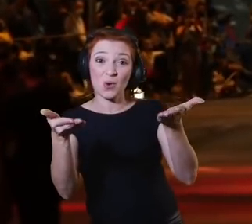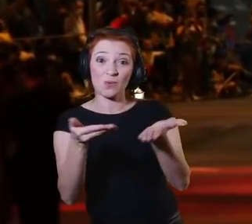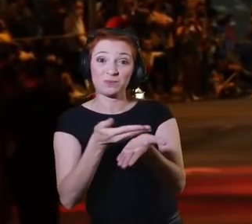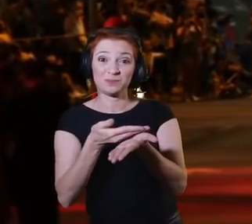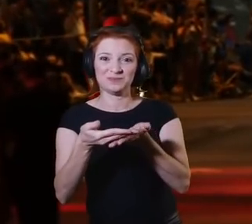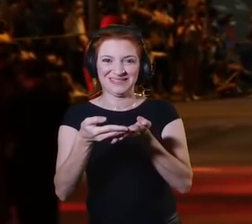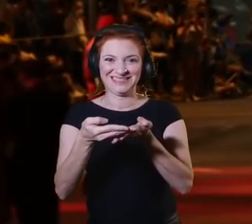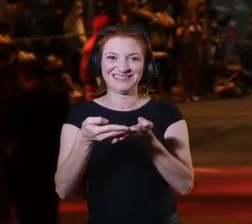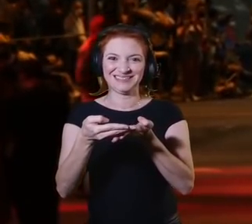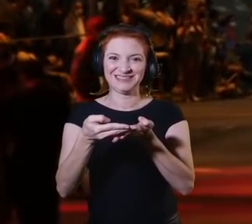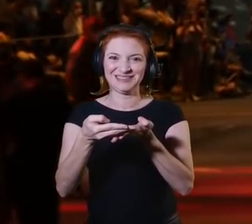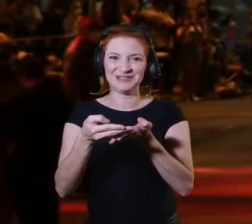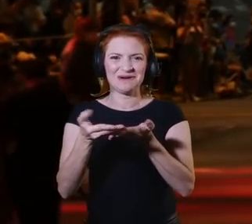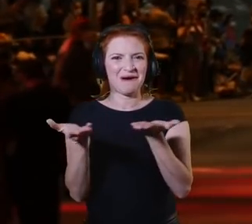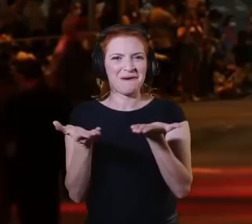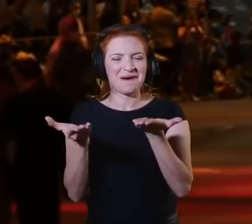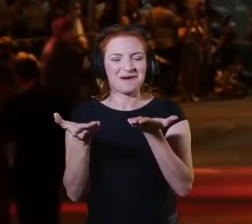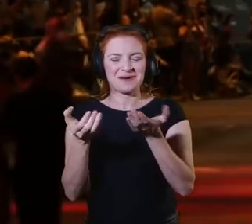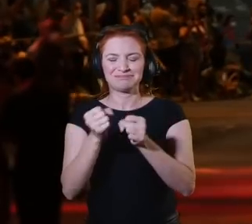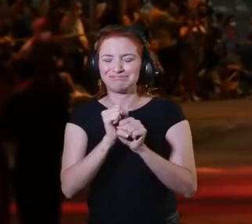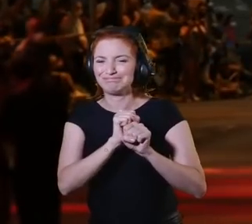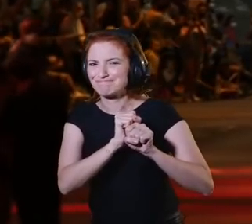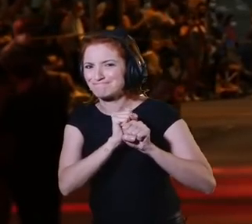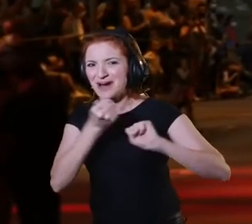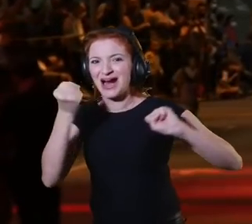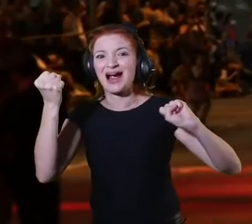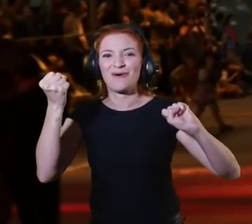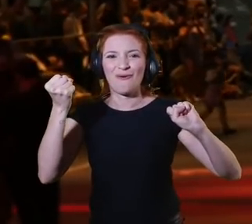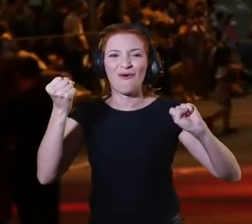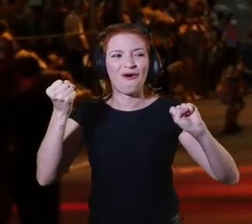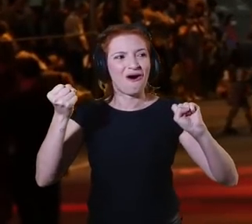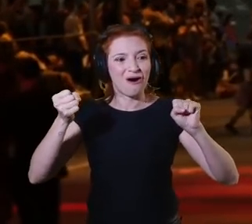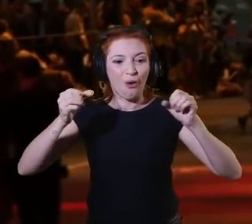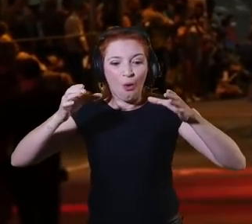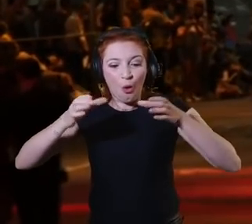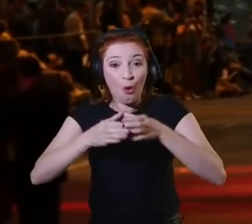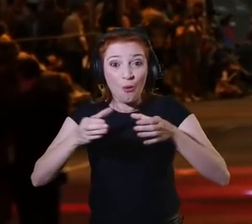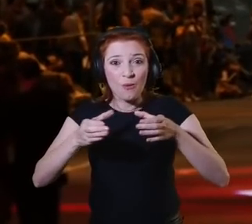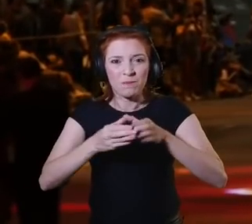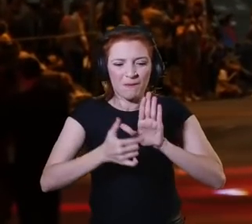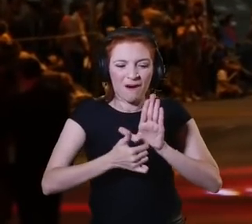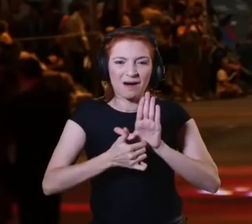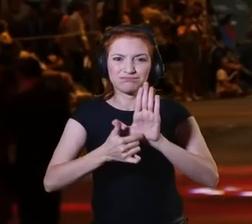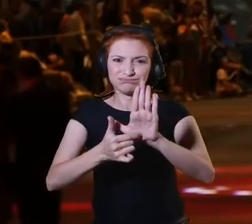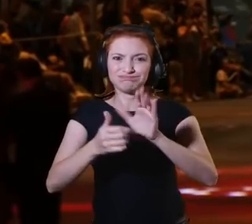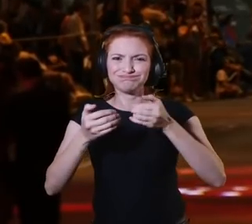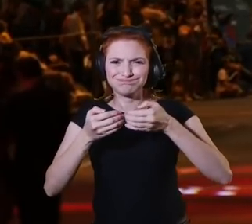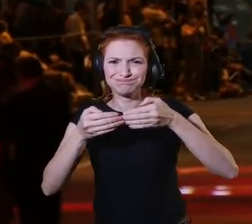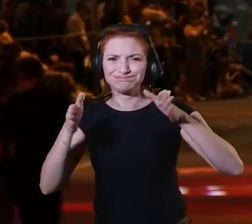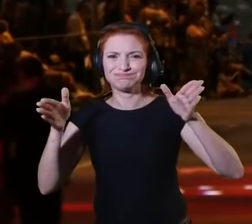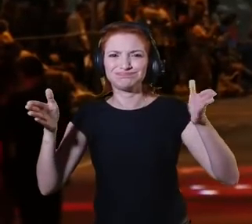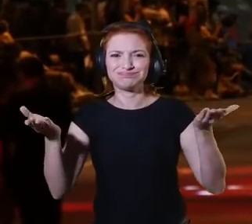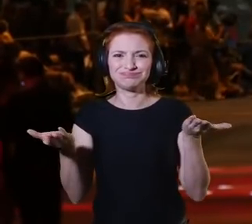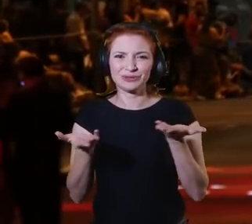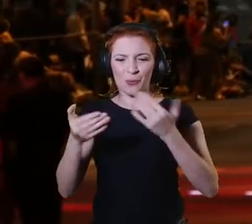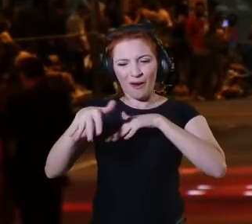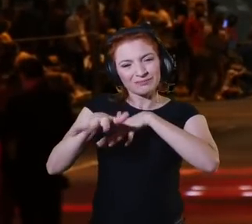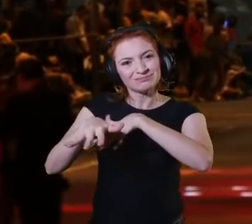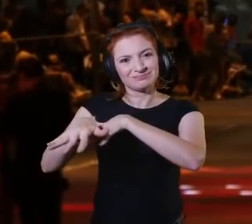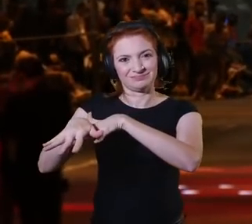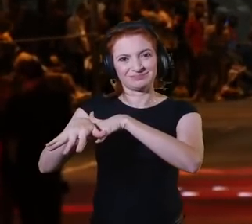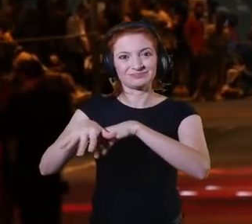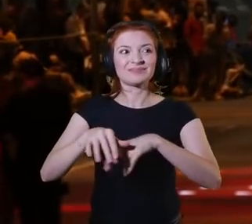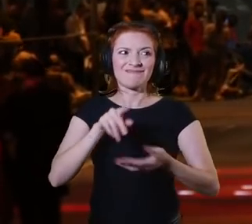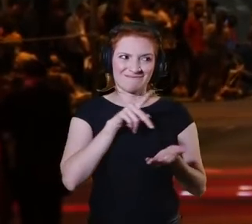início de uma grande e das grandes alas que dá abertura desse espetáculo, Cleberson. Exatamente,